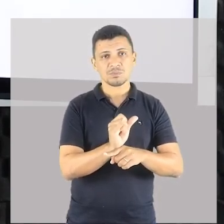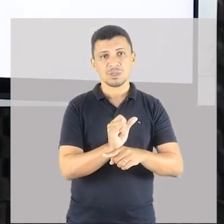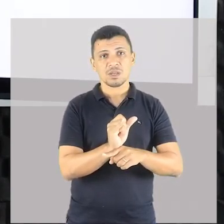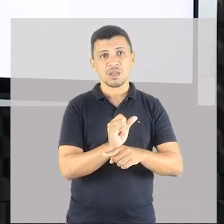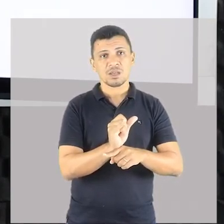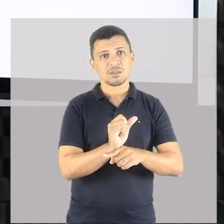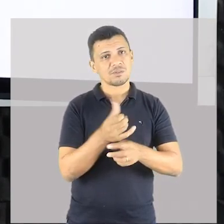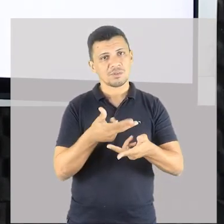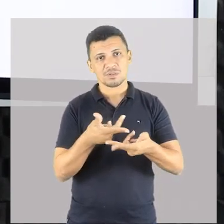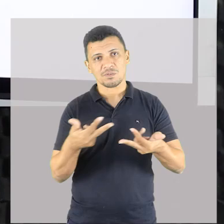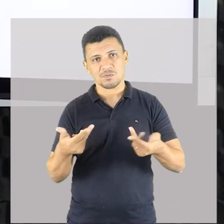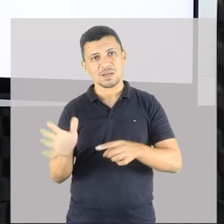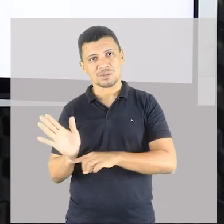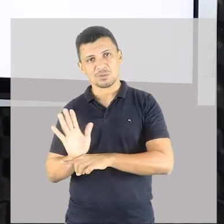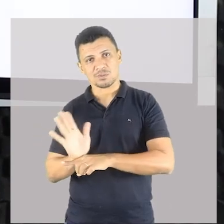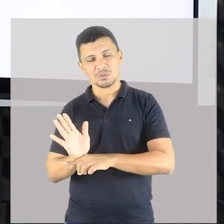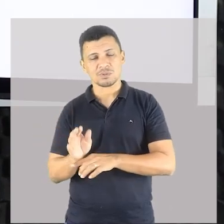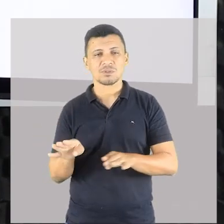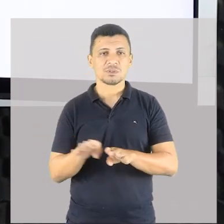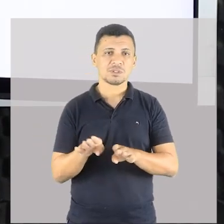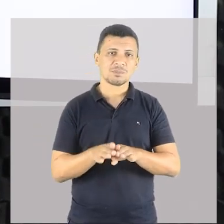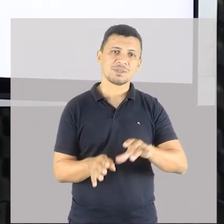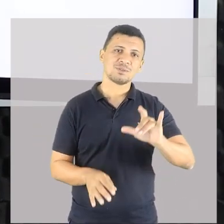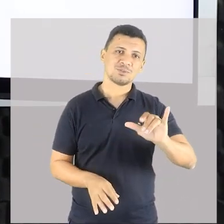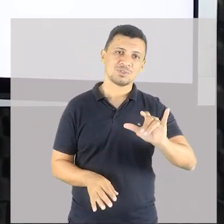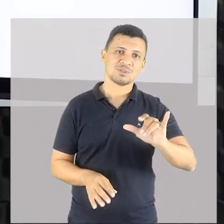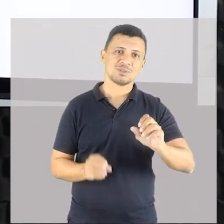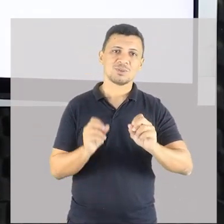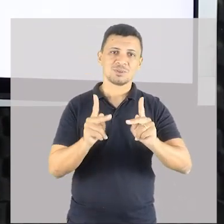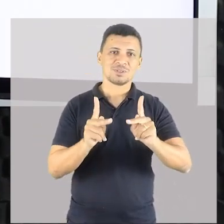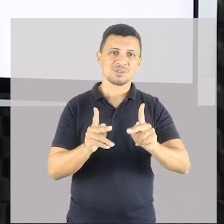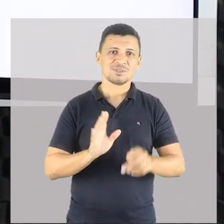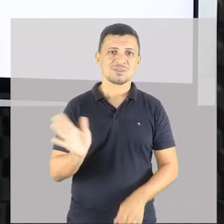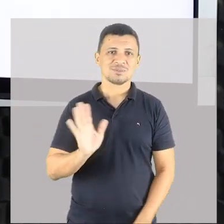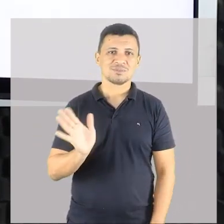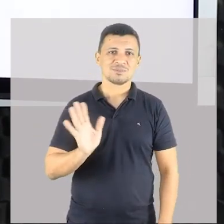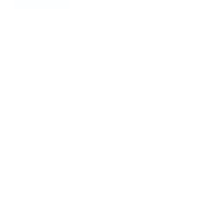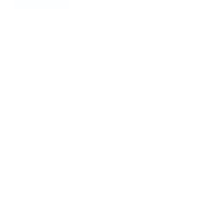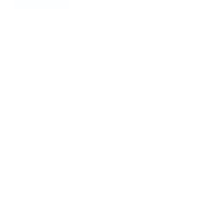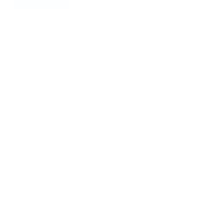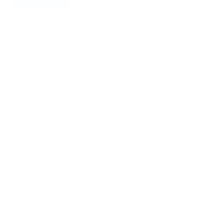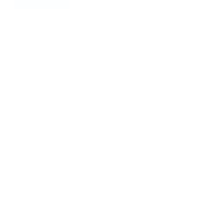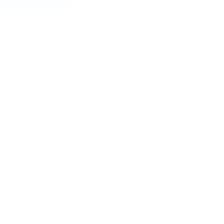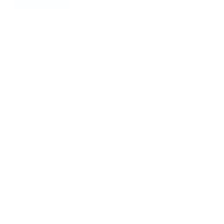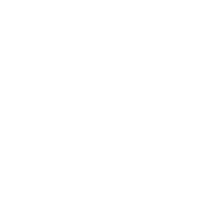de vídeos, e no Instagram, beleza? Tchau, tchau, até a próxima.